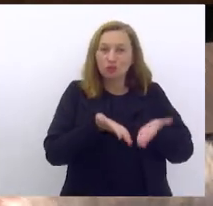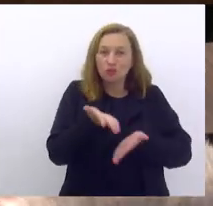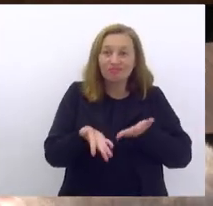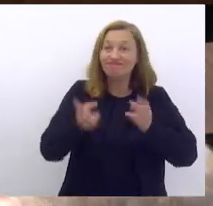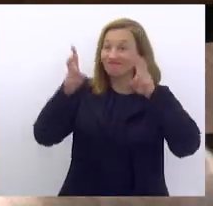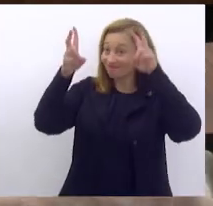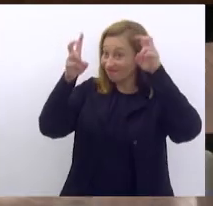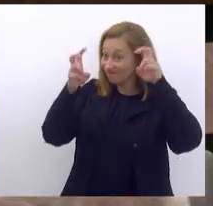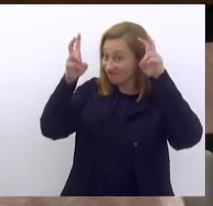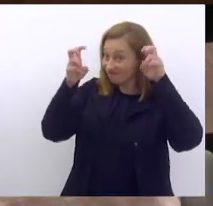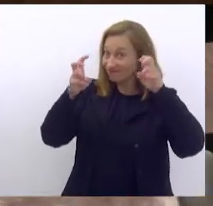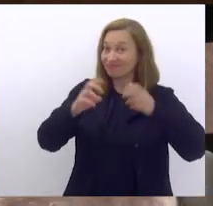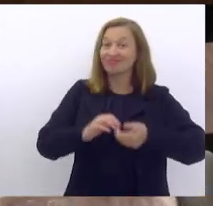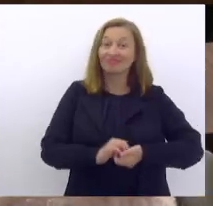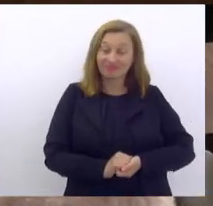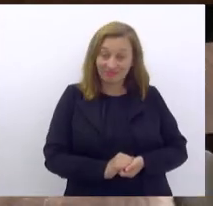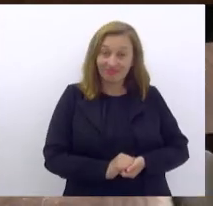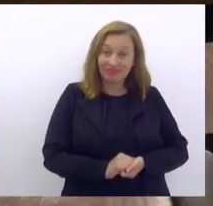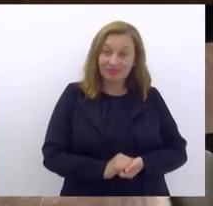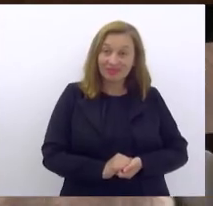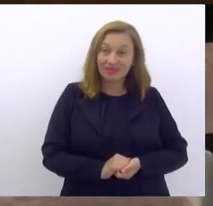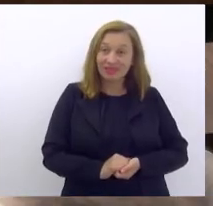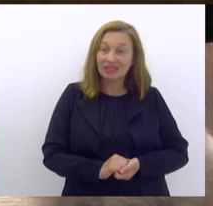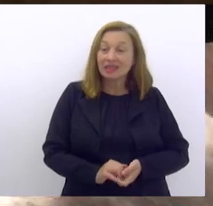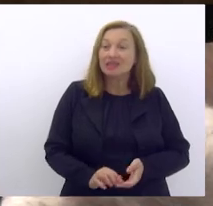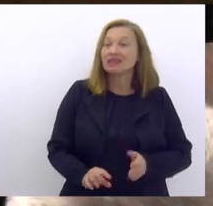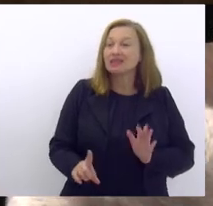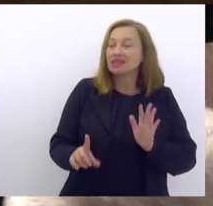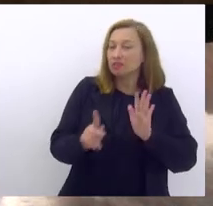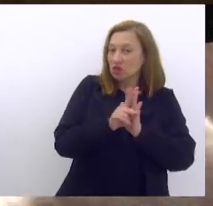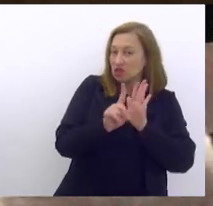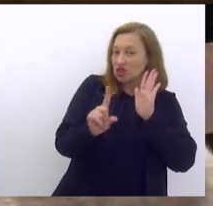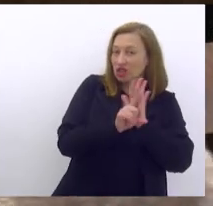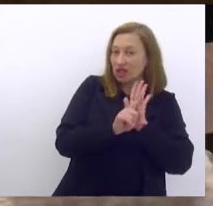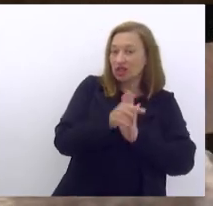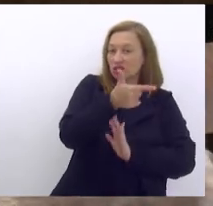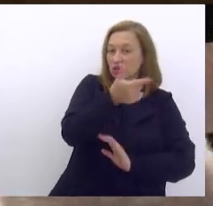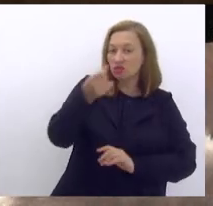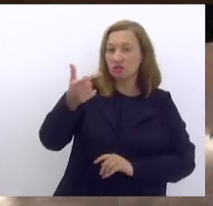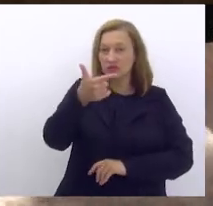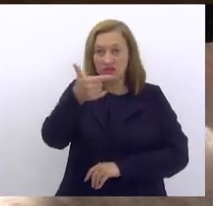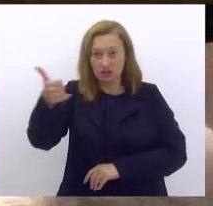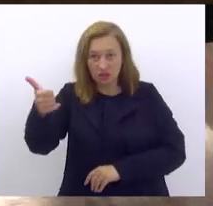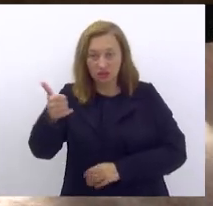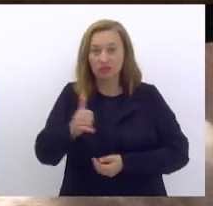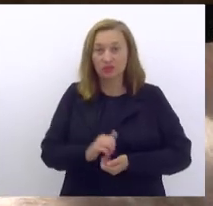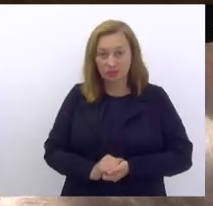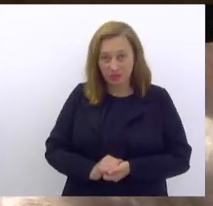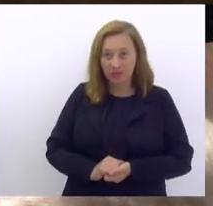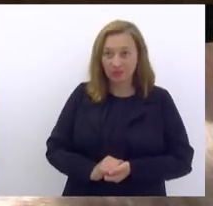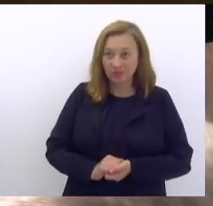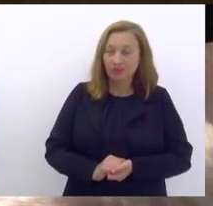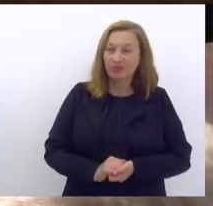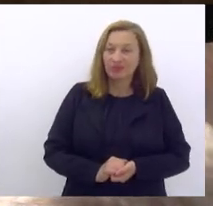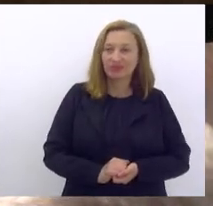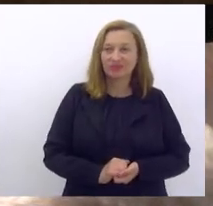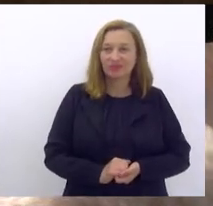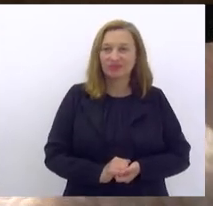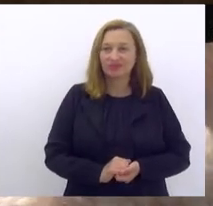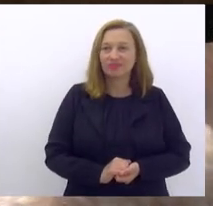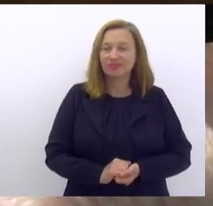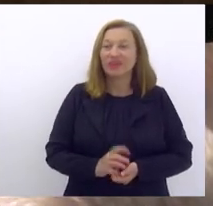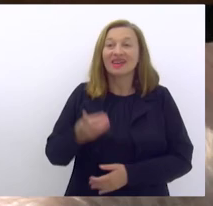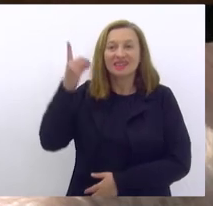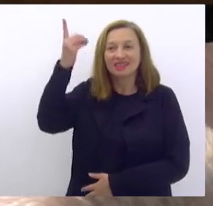né? Esse projeto de lei, ele é de 2021. Quero registrar aqui que o